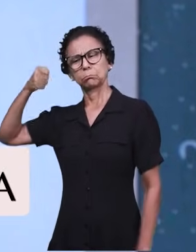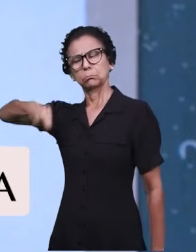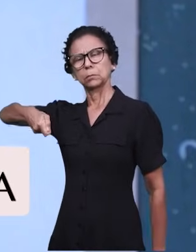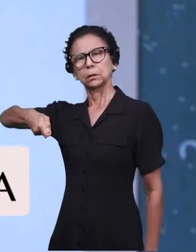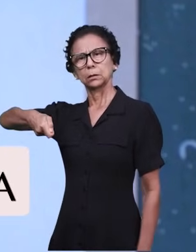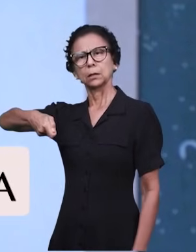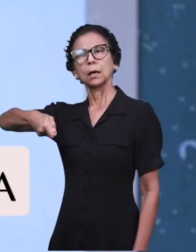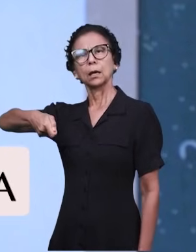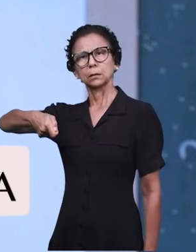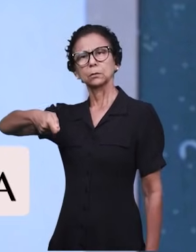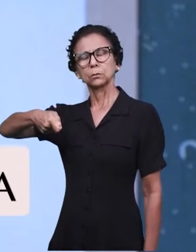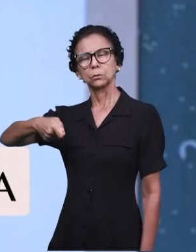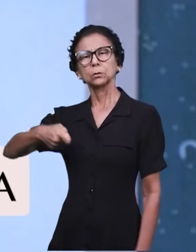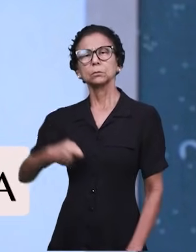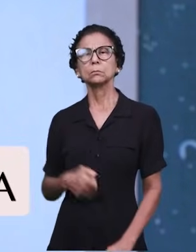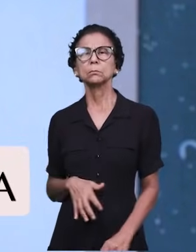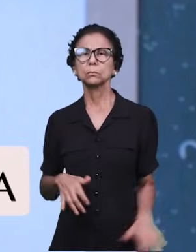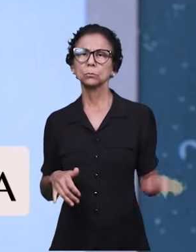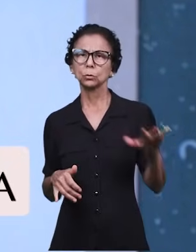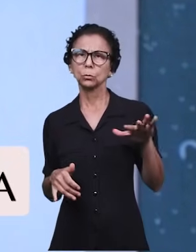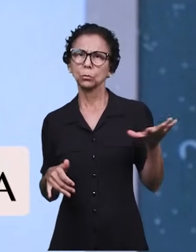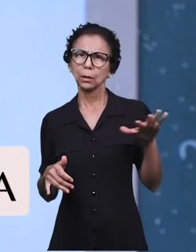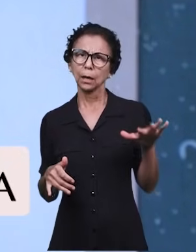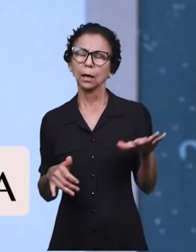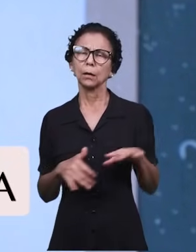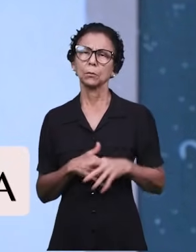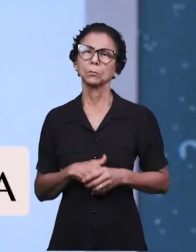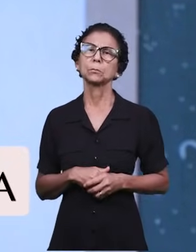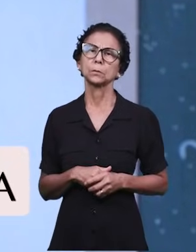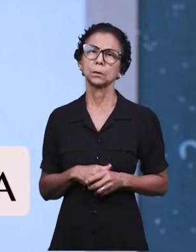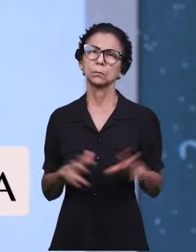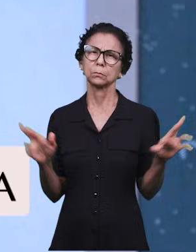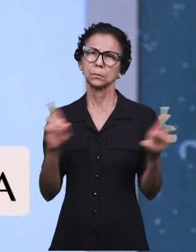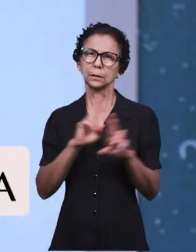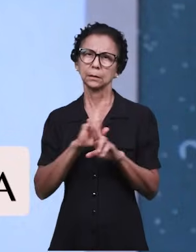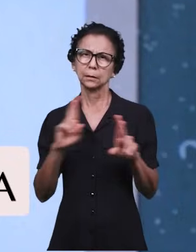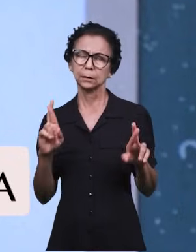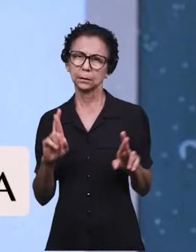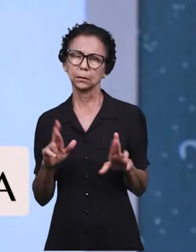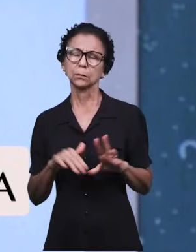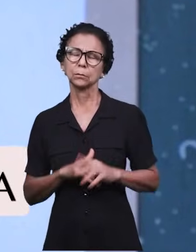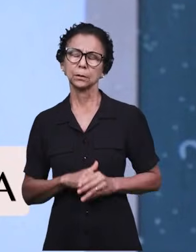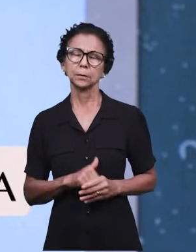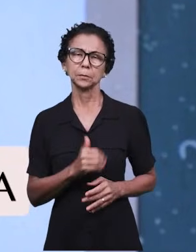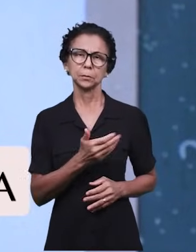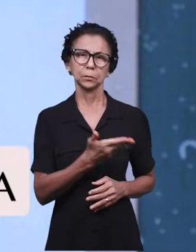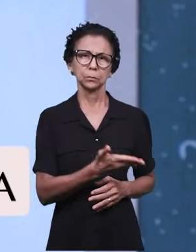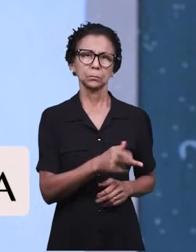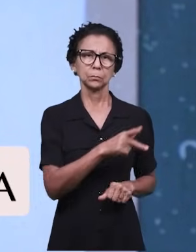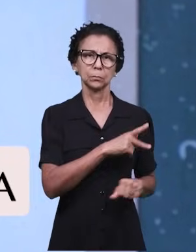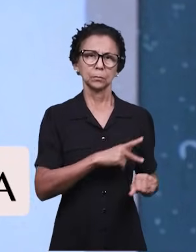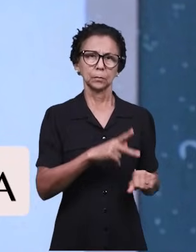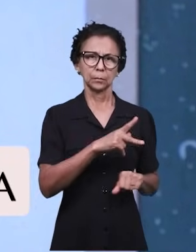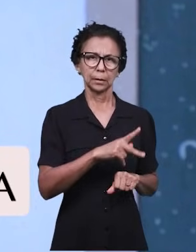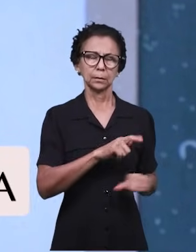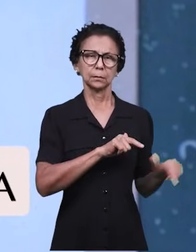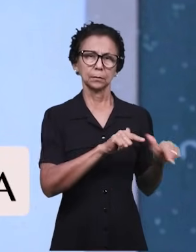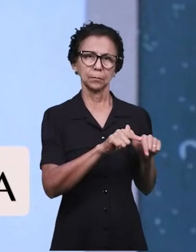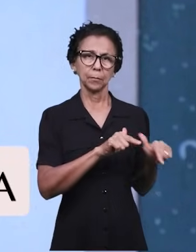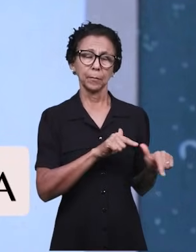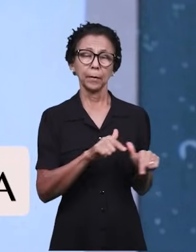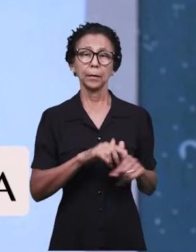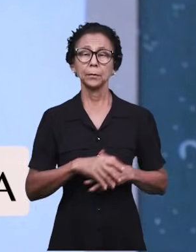do governo, junto ao qual nós estamos acreditados. E quando estamos